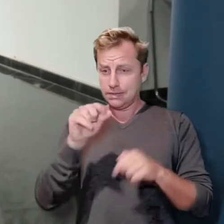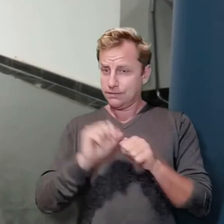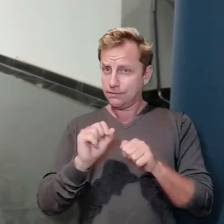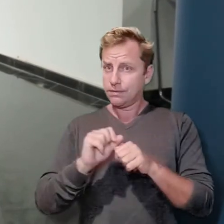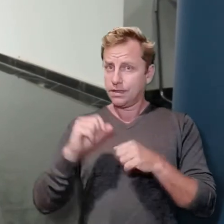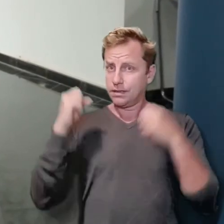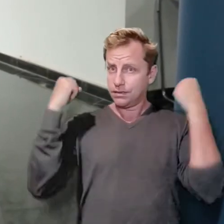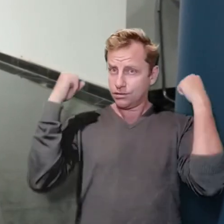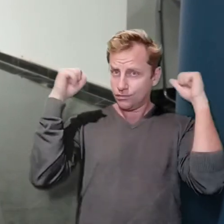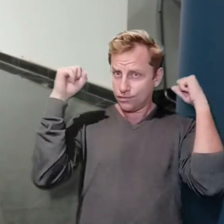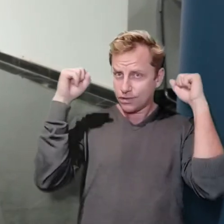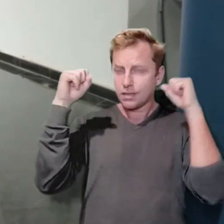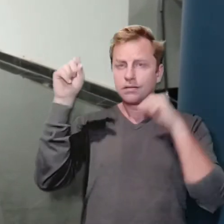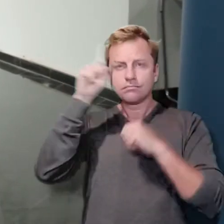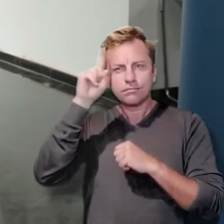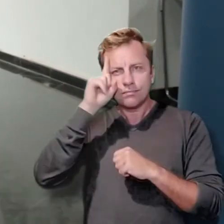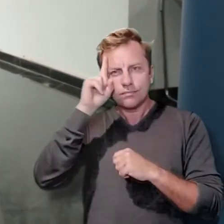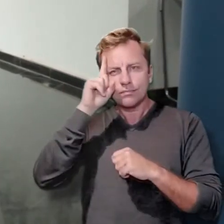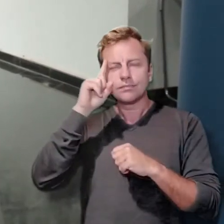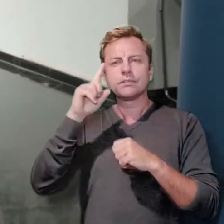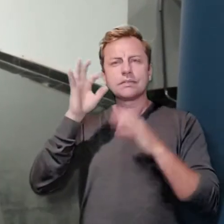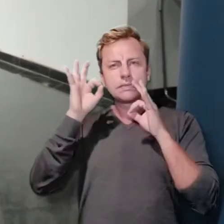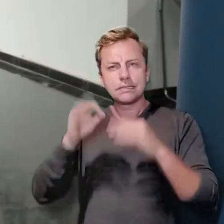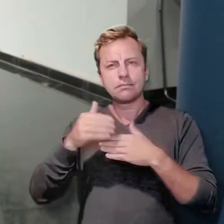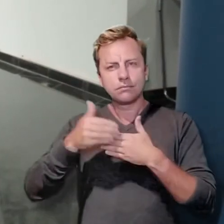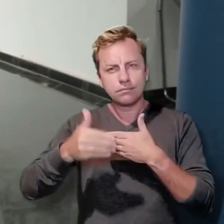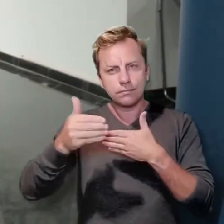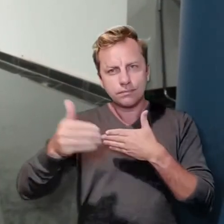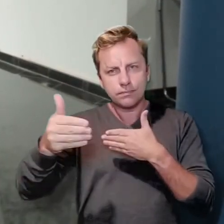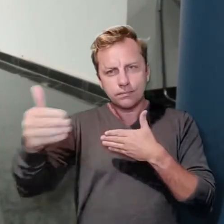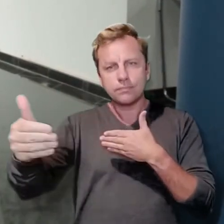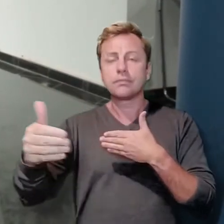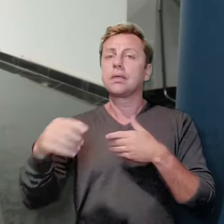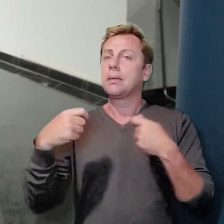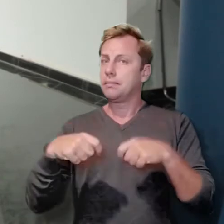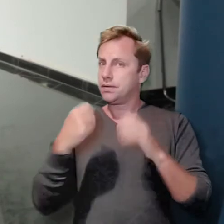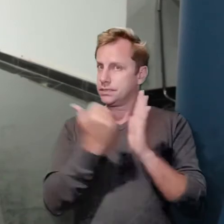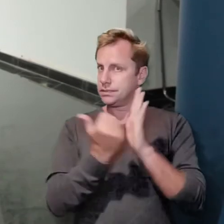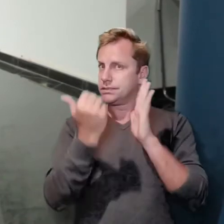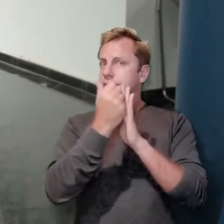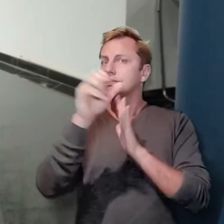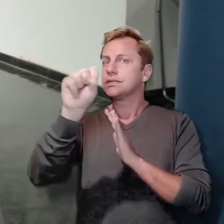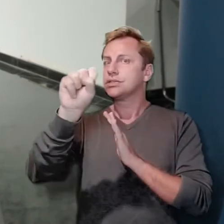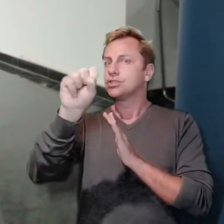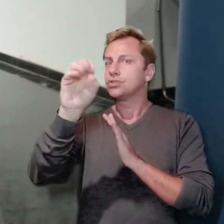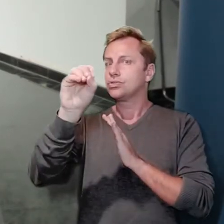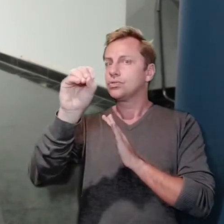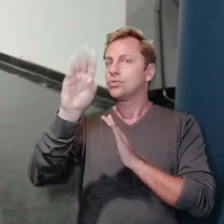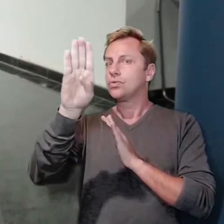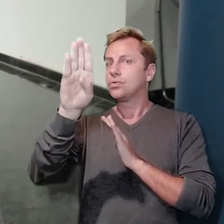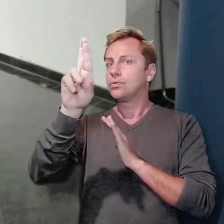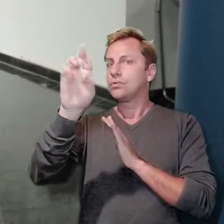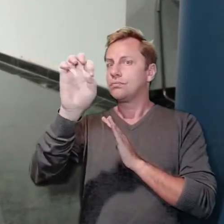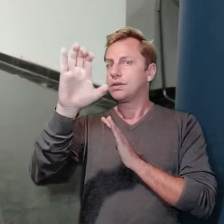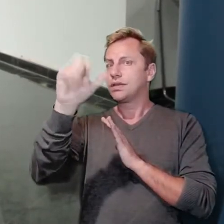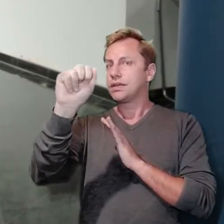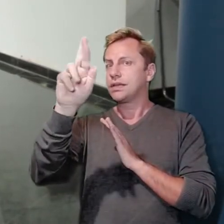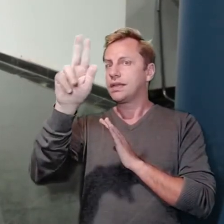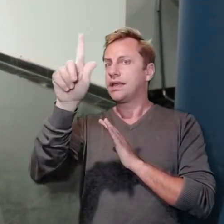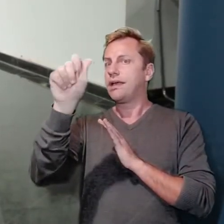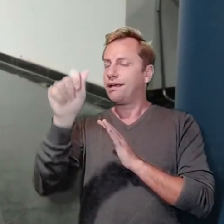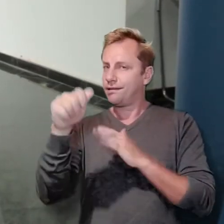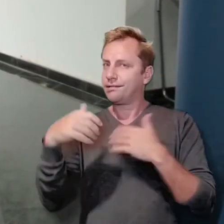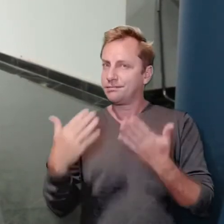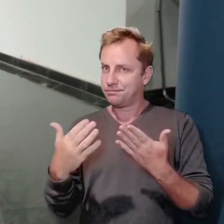faz atividade física regular, sistematizada, com alguma sobrecarga, isso é importante, não pode ser